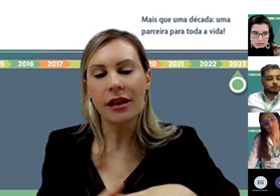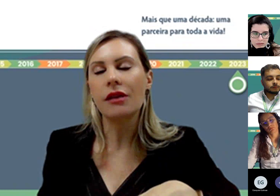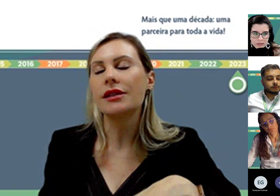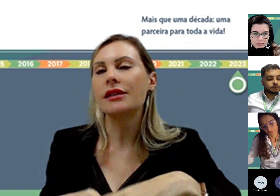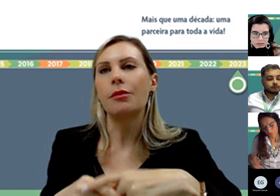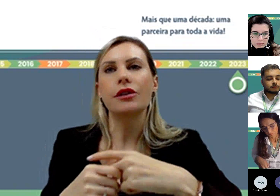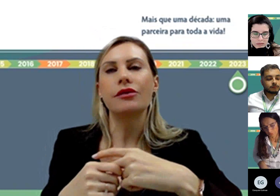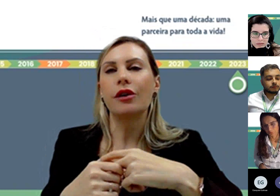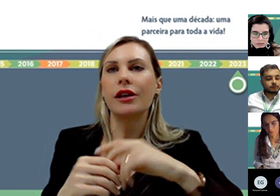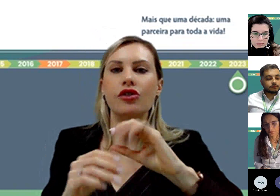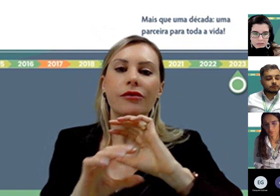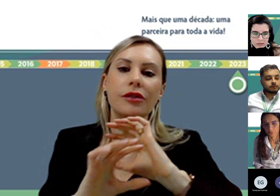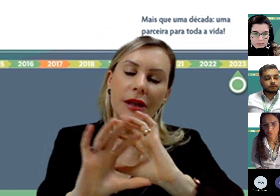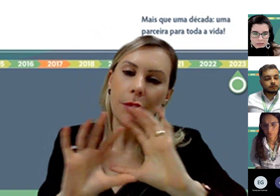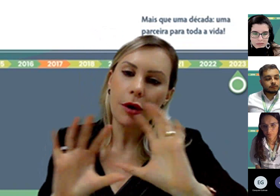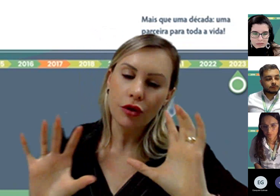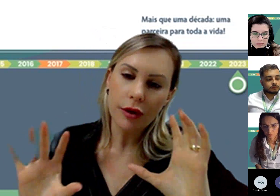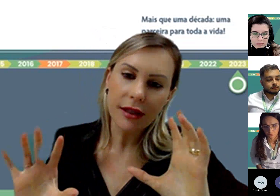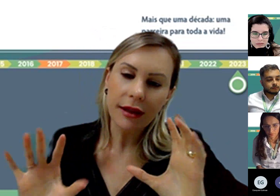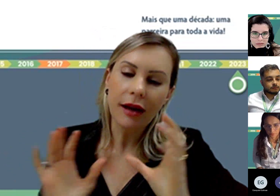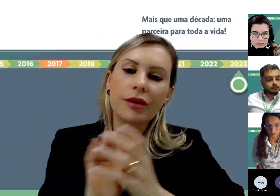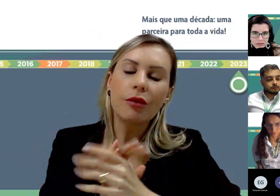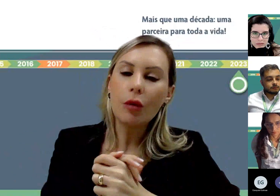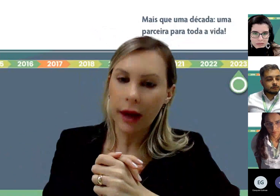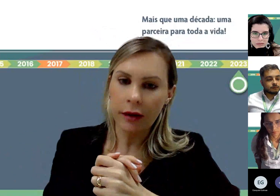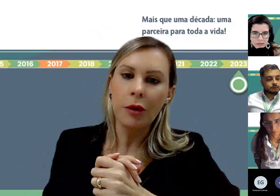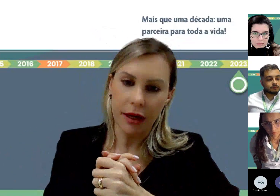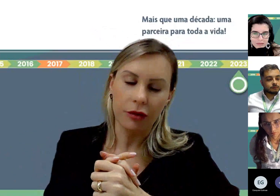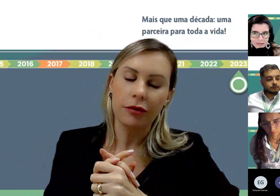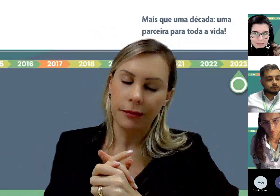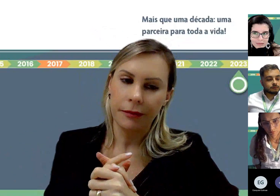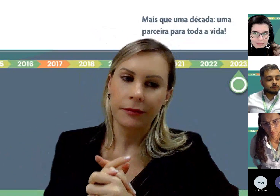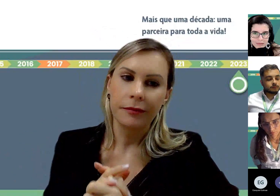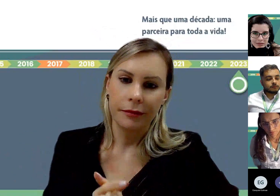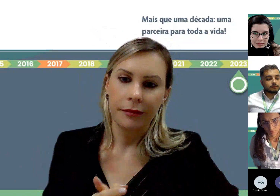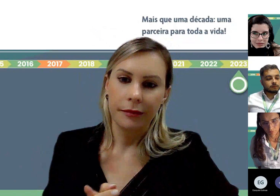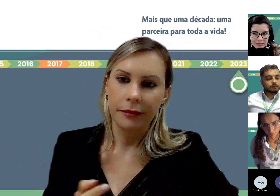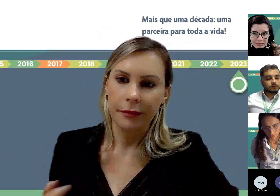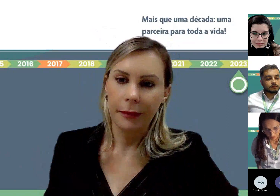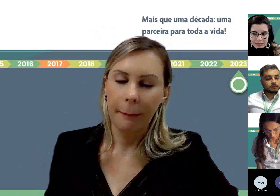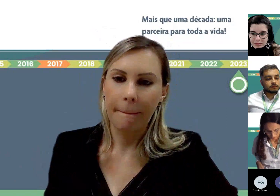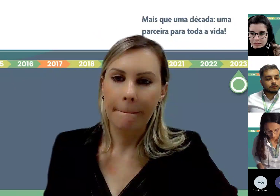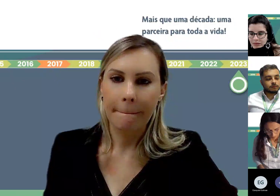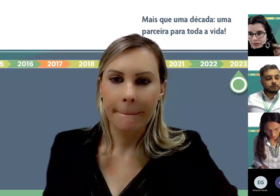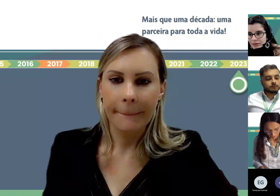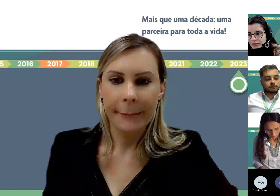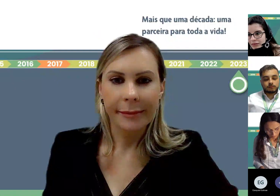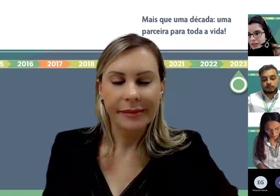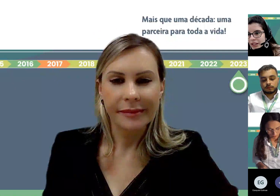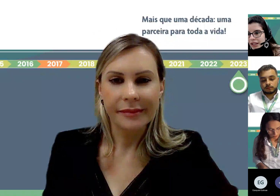faz sozinho, esses aportes facultativos, você pode solicitá-los a qualquer momento.